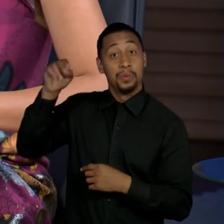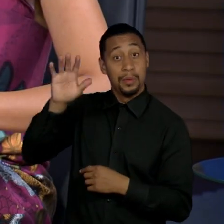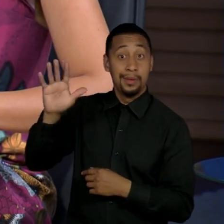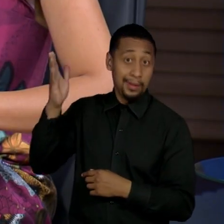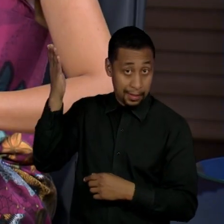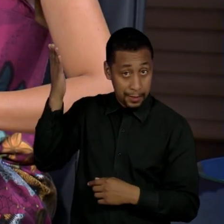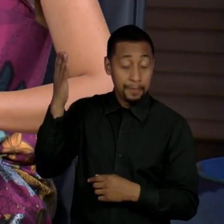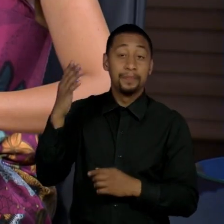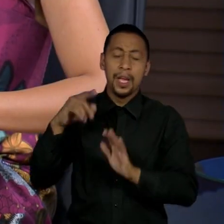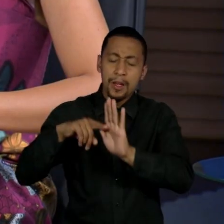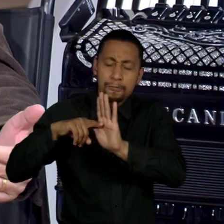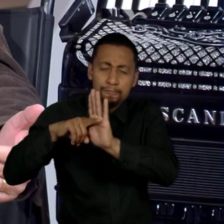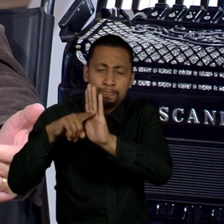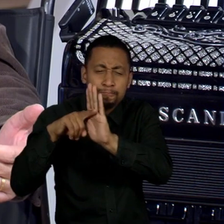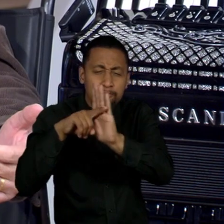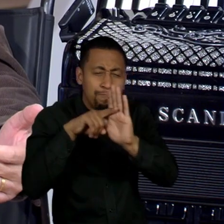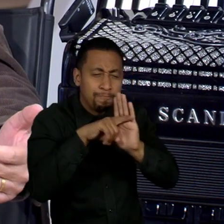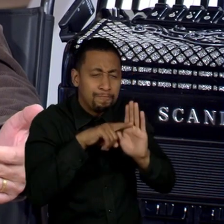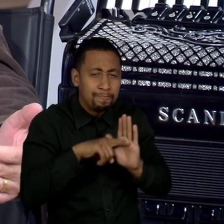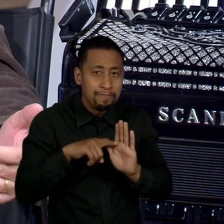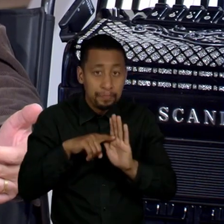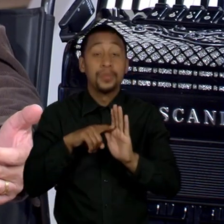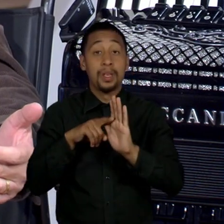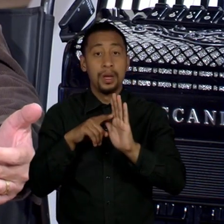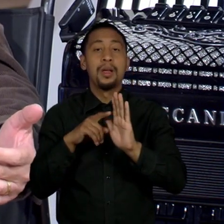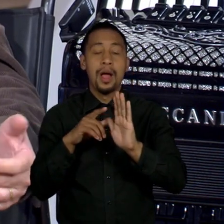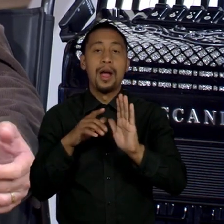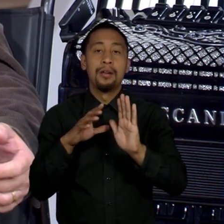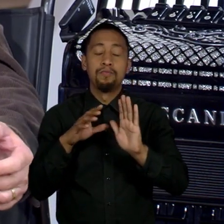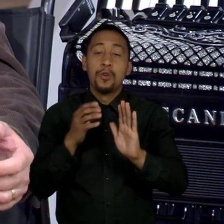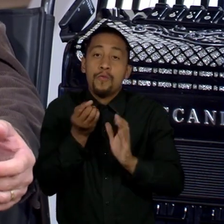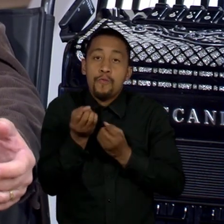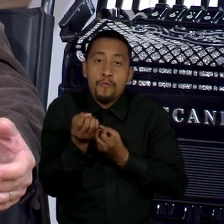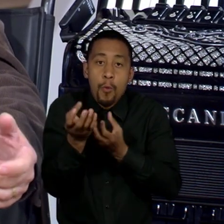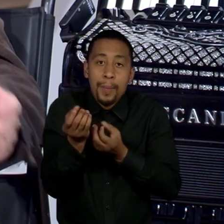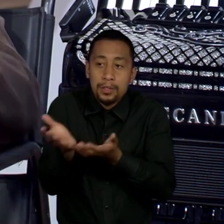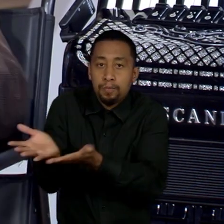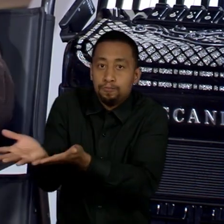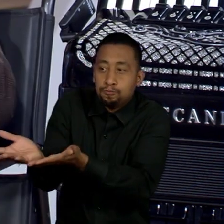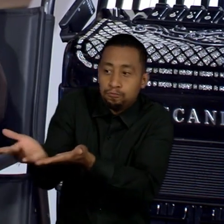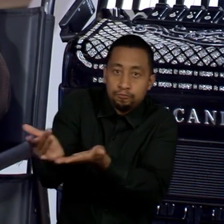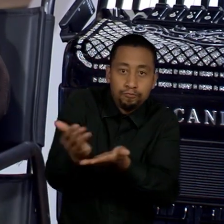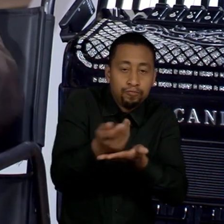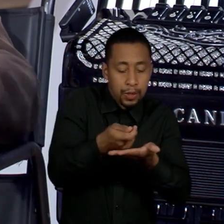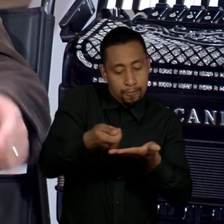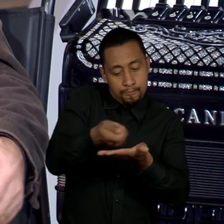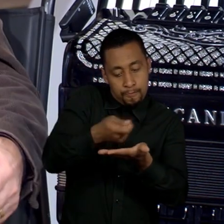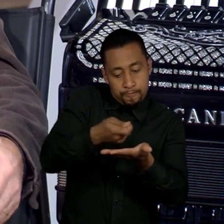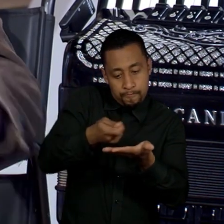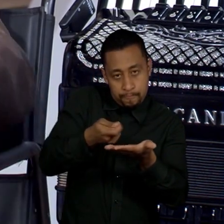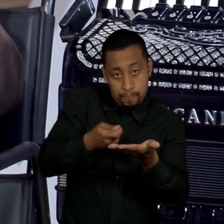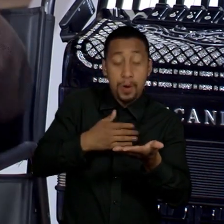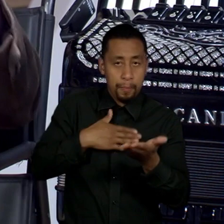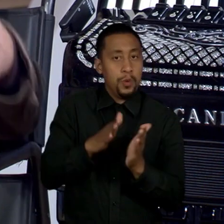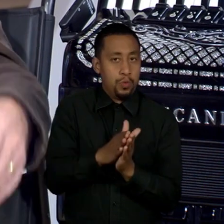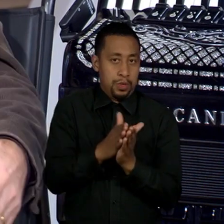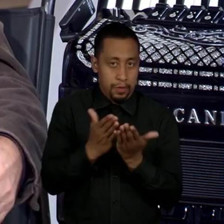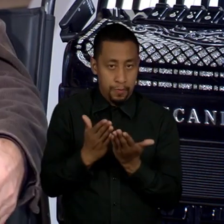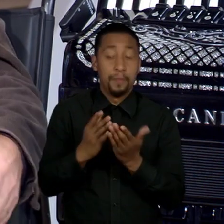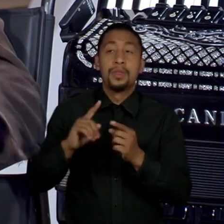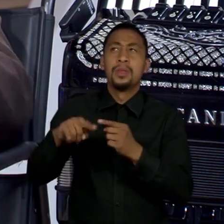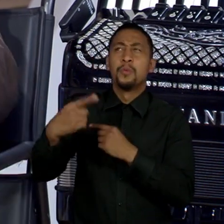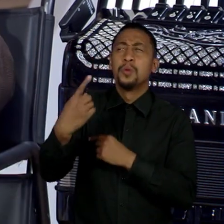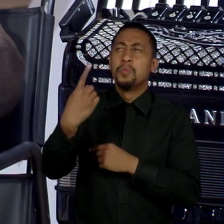Então, eu procurei acompanhar essa linha histórica. Depois veio, na década de 90, o forró universitário de banda,